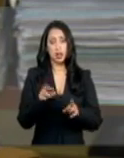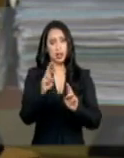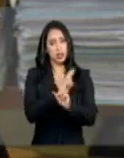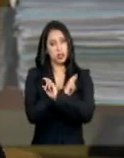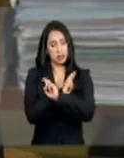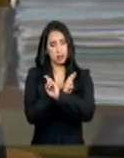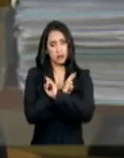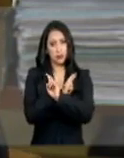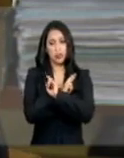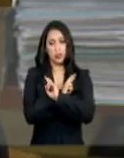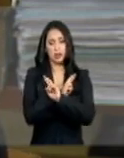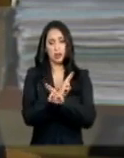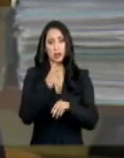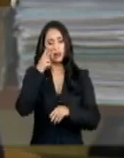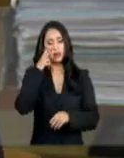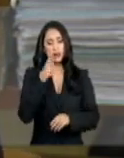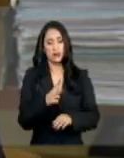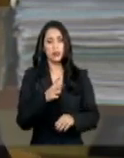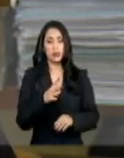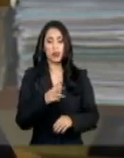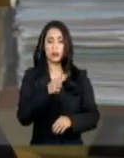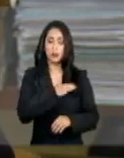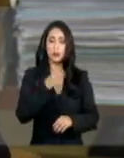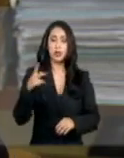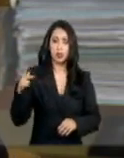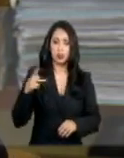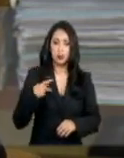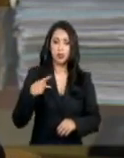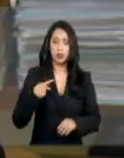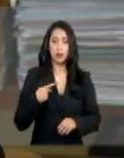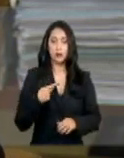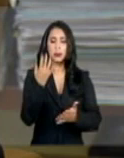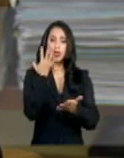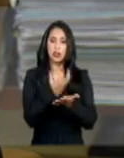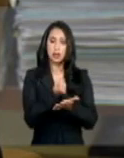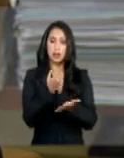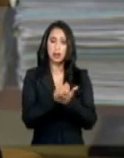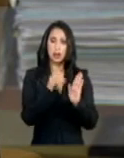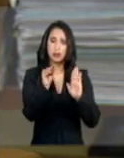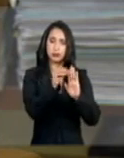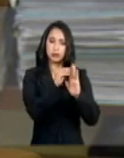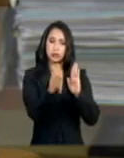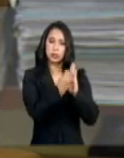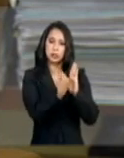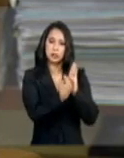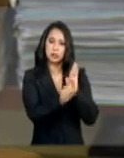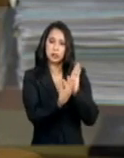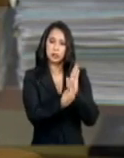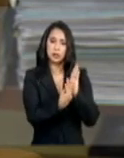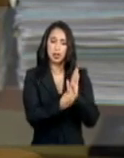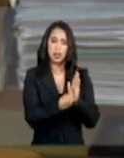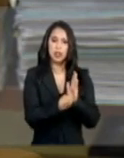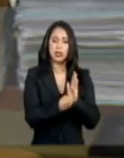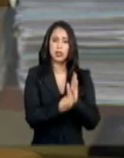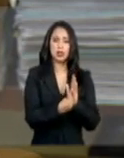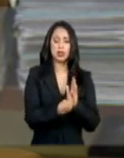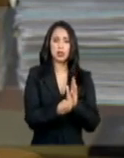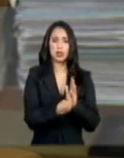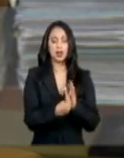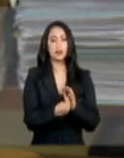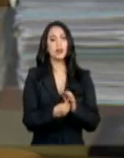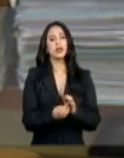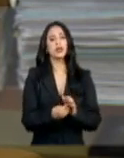em face do ministério público é de dados que na verdade dele estavam sob a cláusula é de